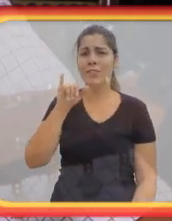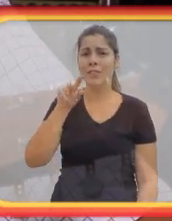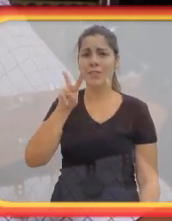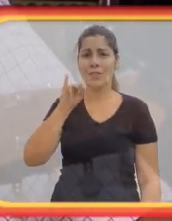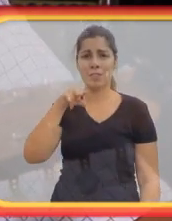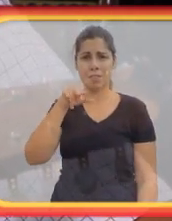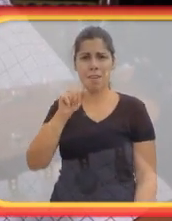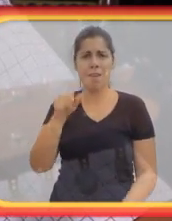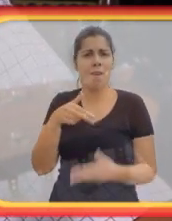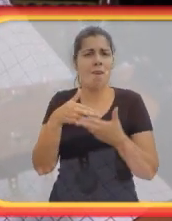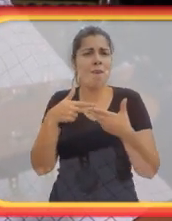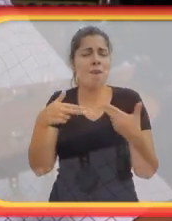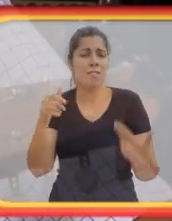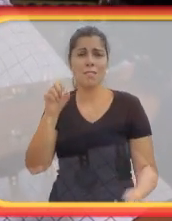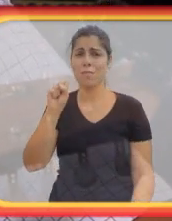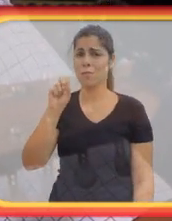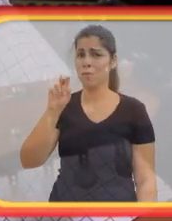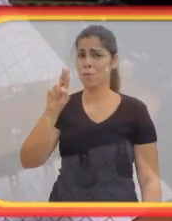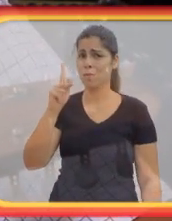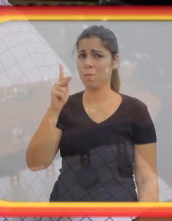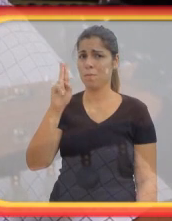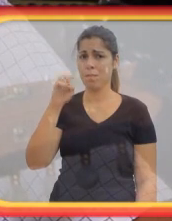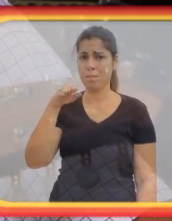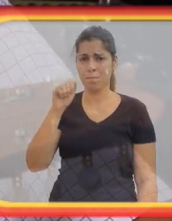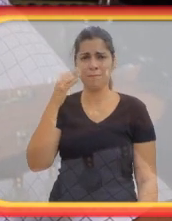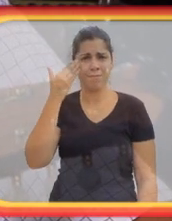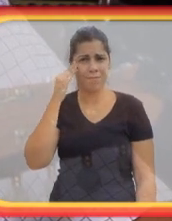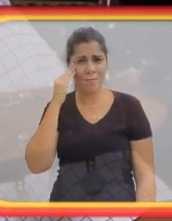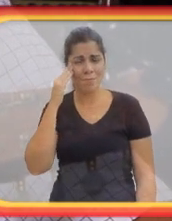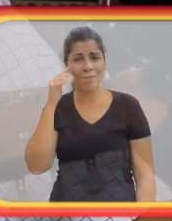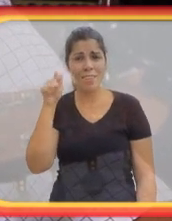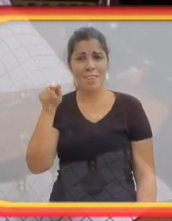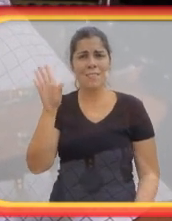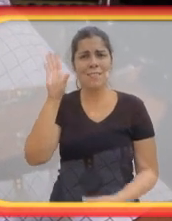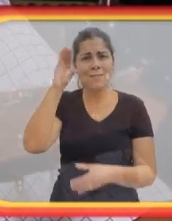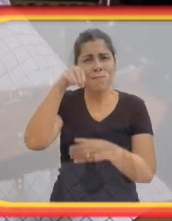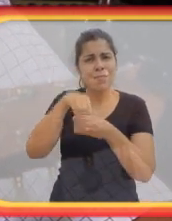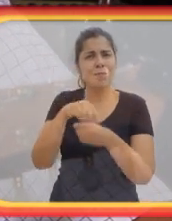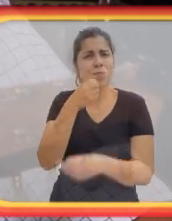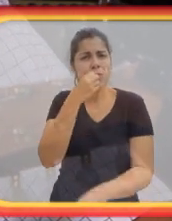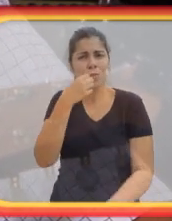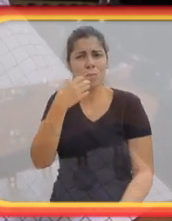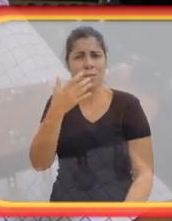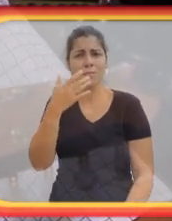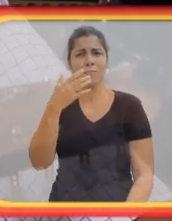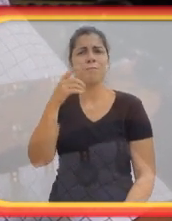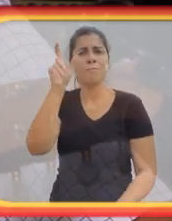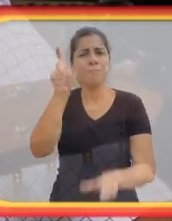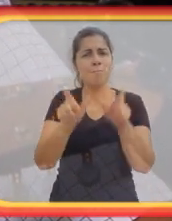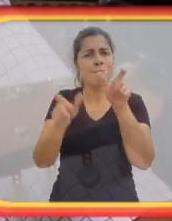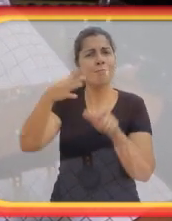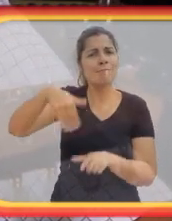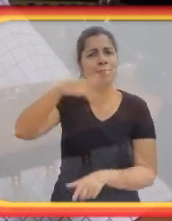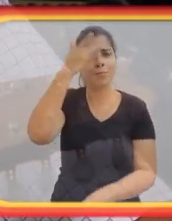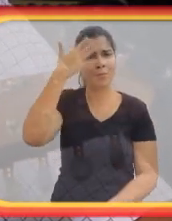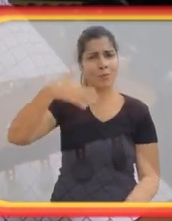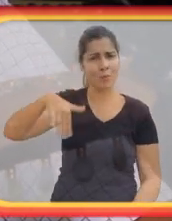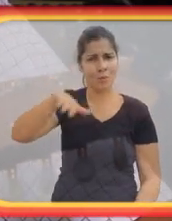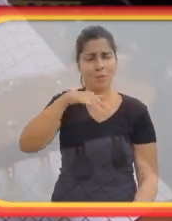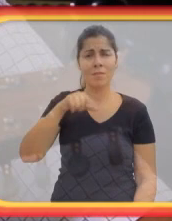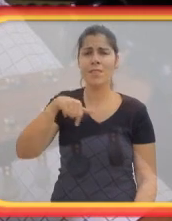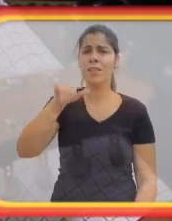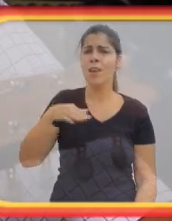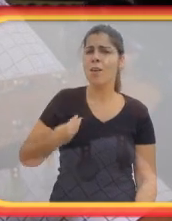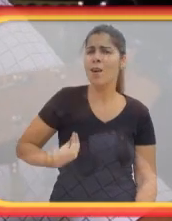suprema, entendeu? E ela faz muito bem a pessoa. Quem convive com música